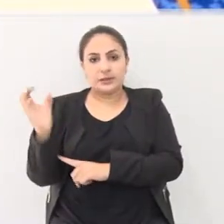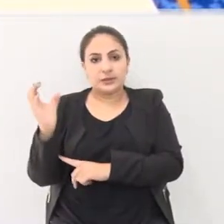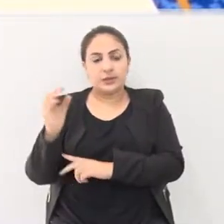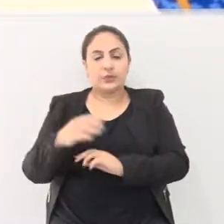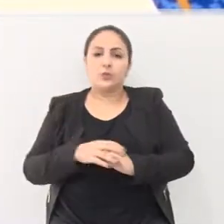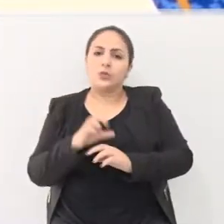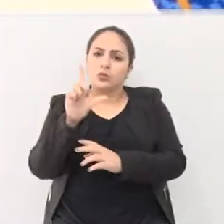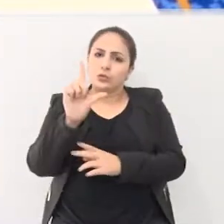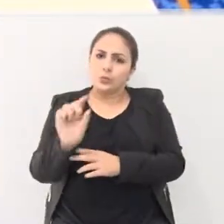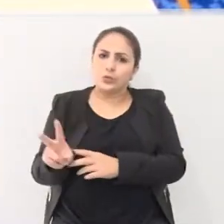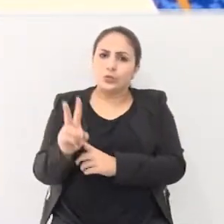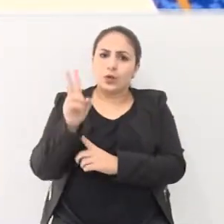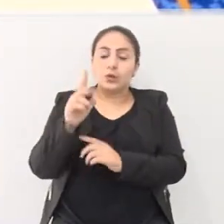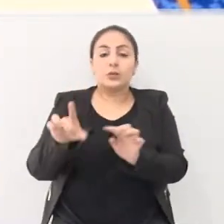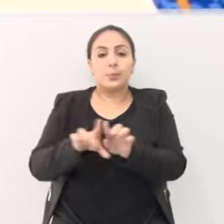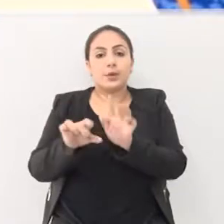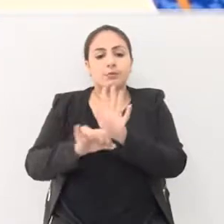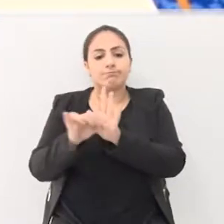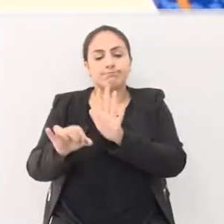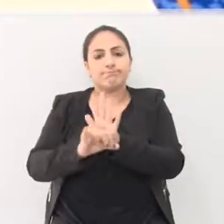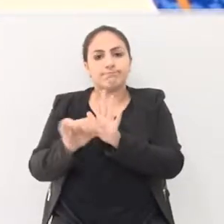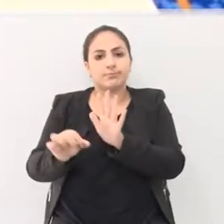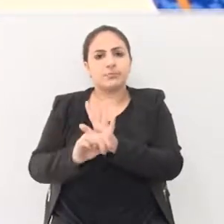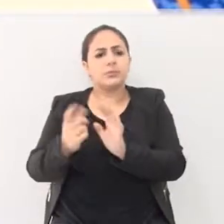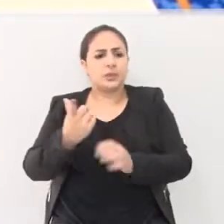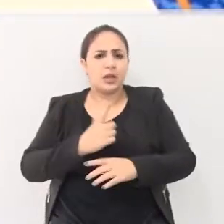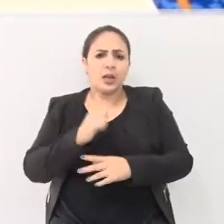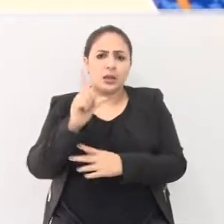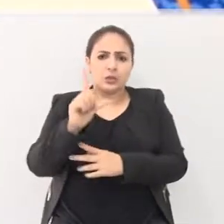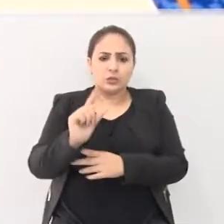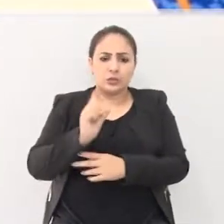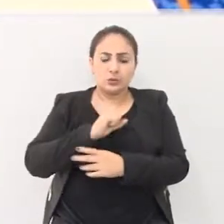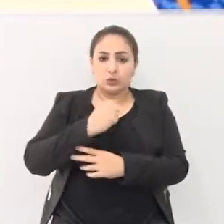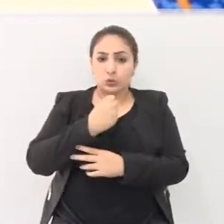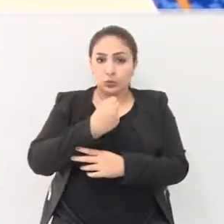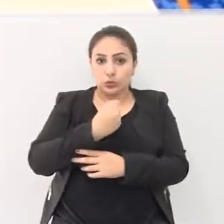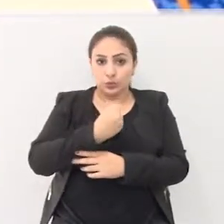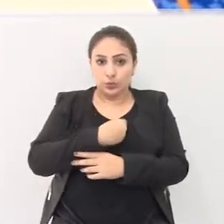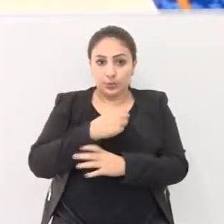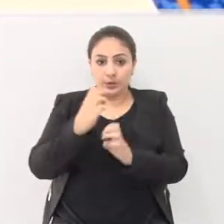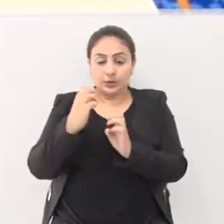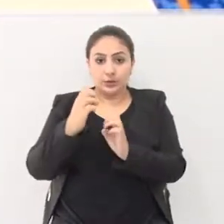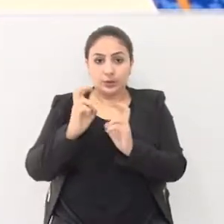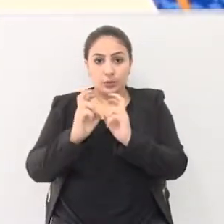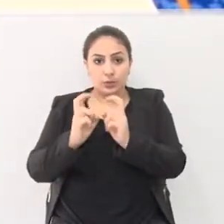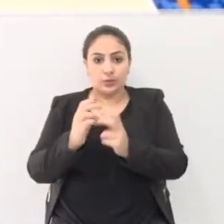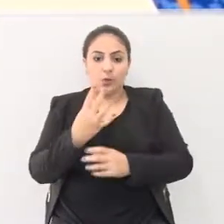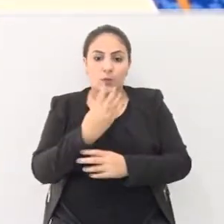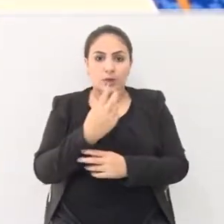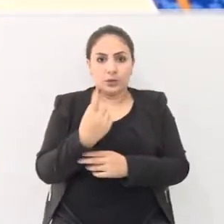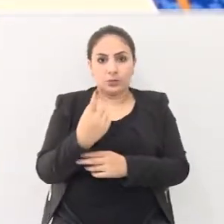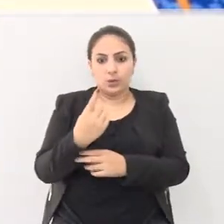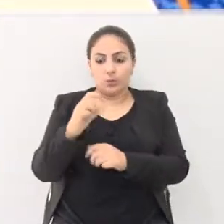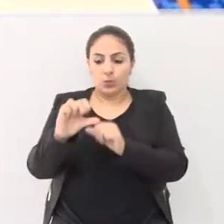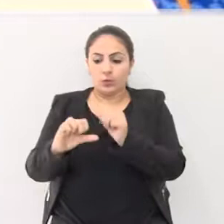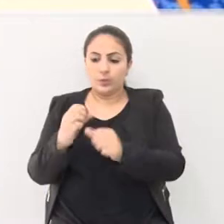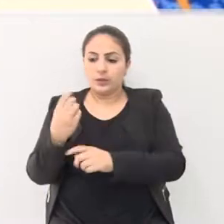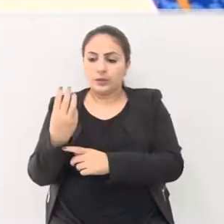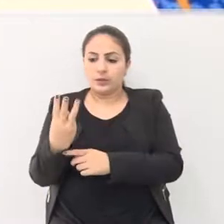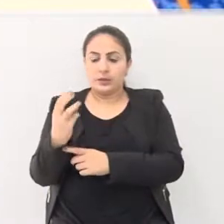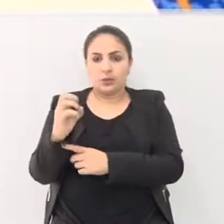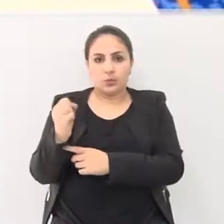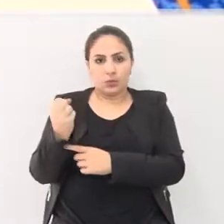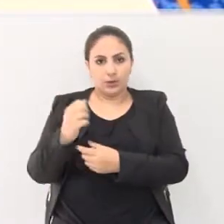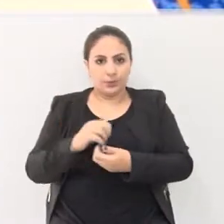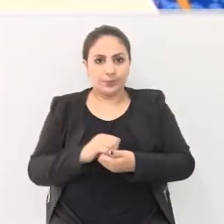da diminuição no valor da tarifa, o edital também prevê a redução no número de linhas, de 41 para